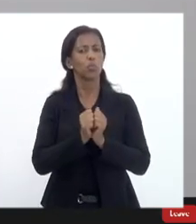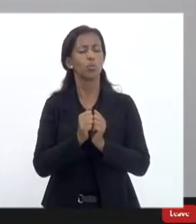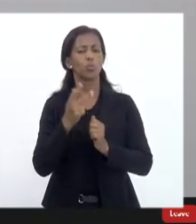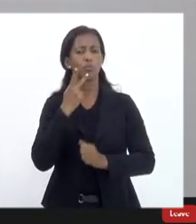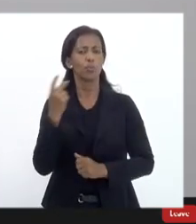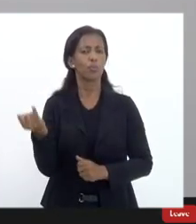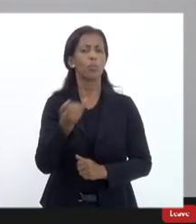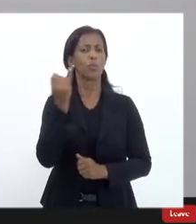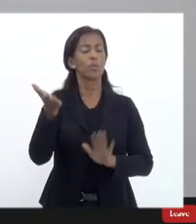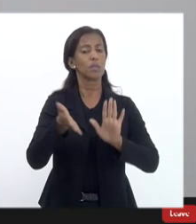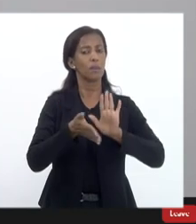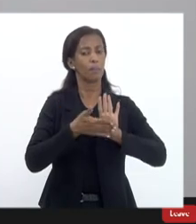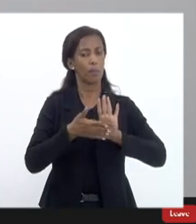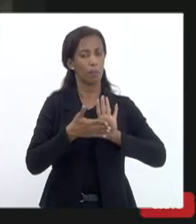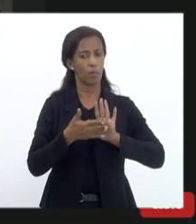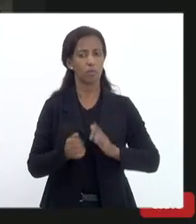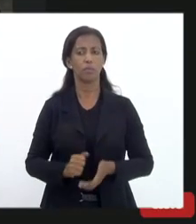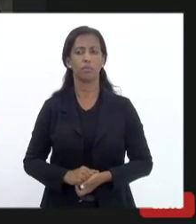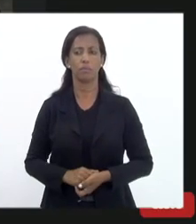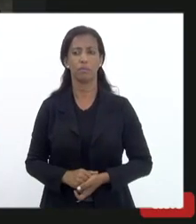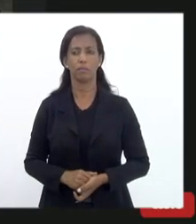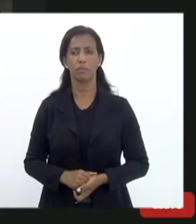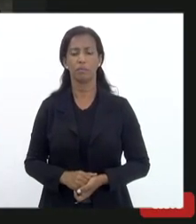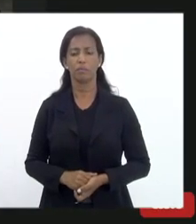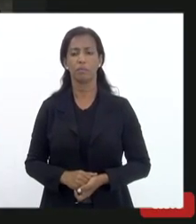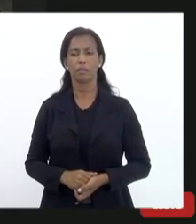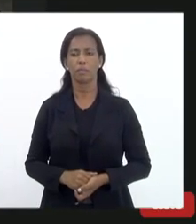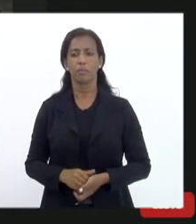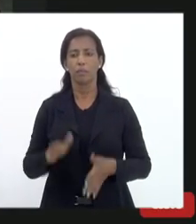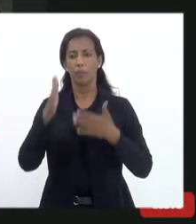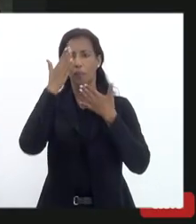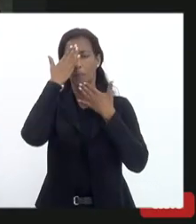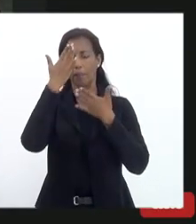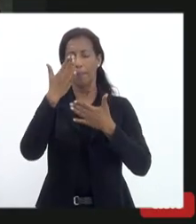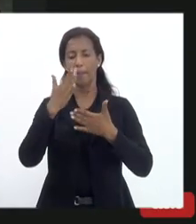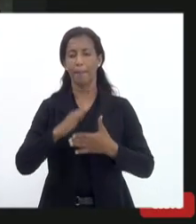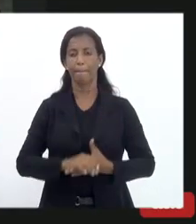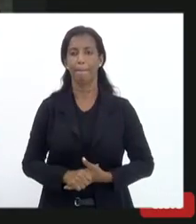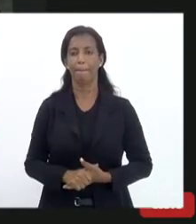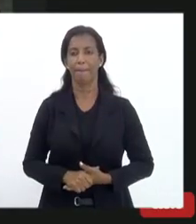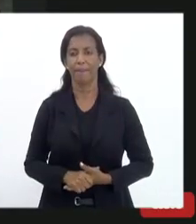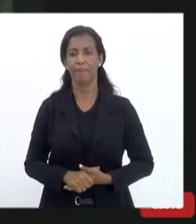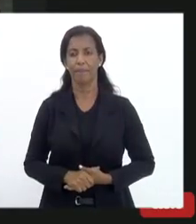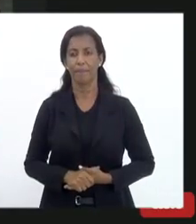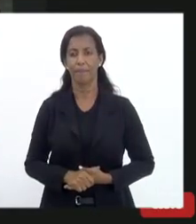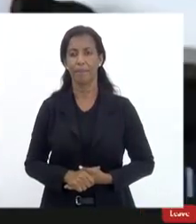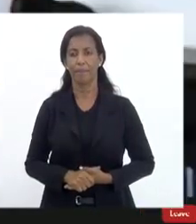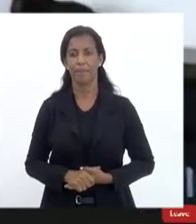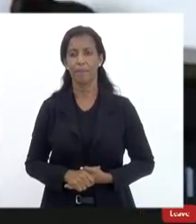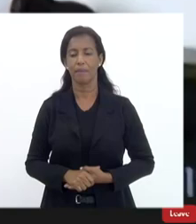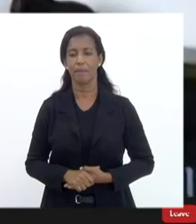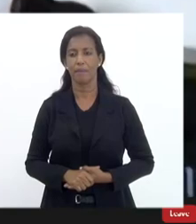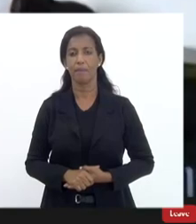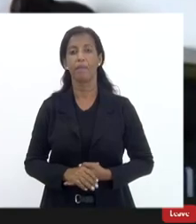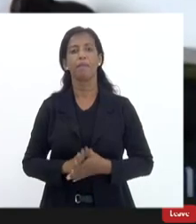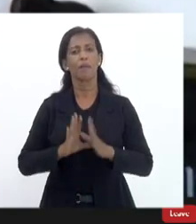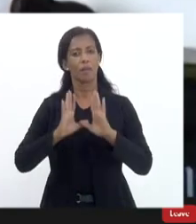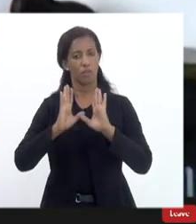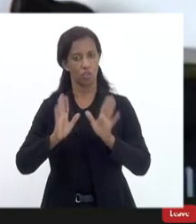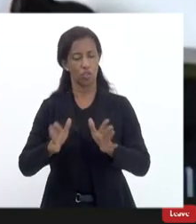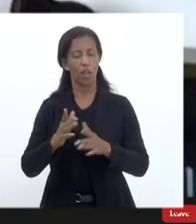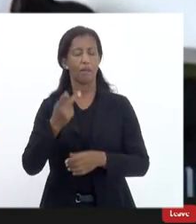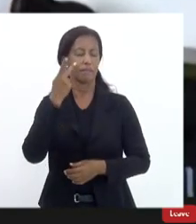dessa proposta também. Obrigado, deputado Waldeck. Começamos, sim, fizemos uma visita